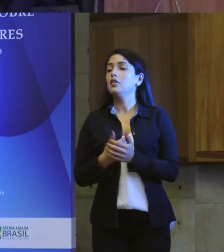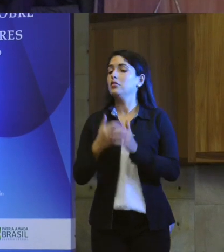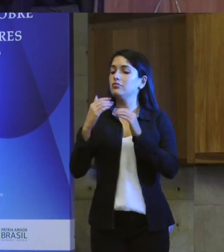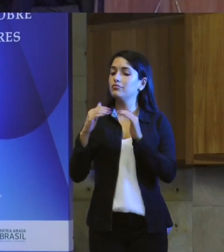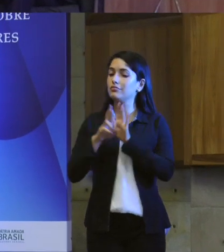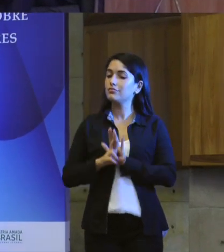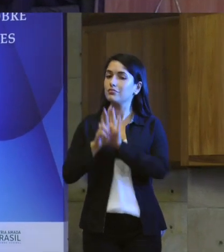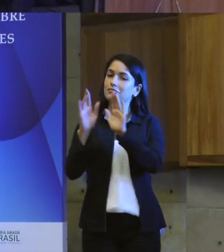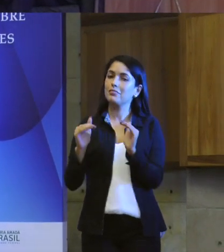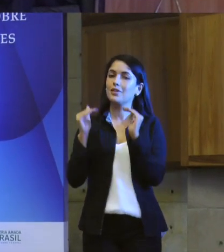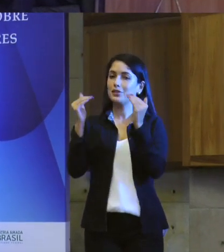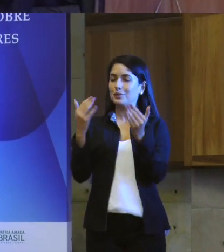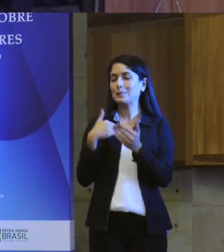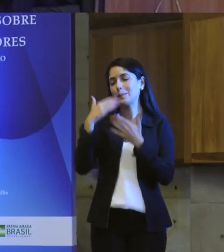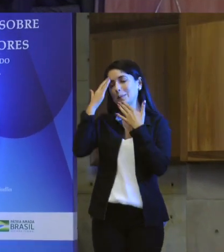embaixador